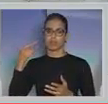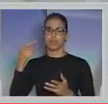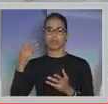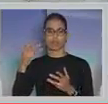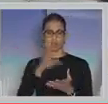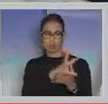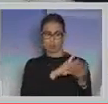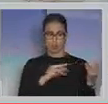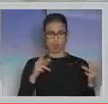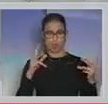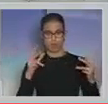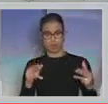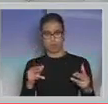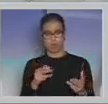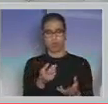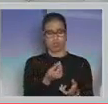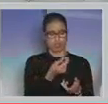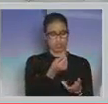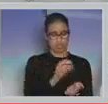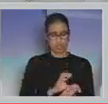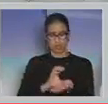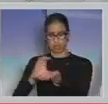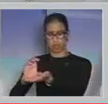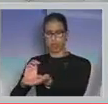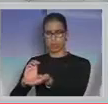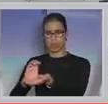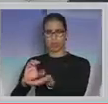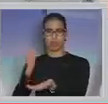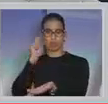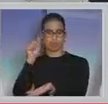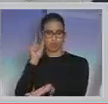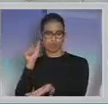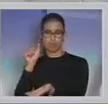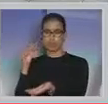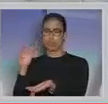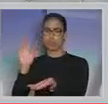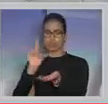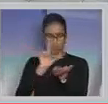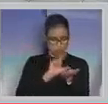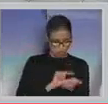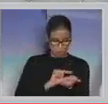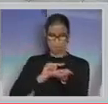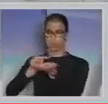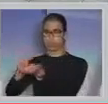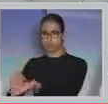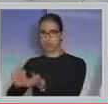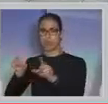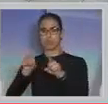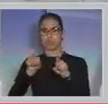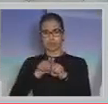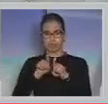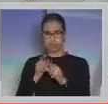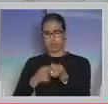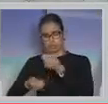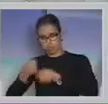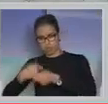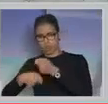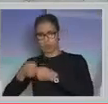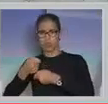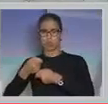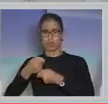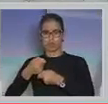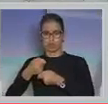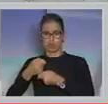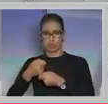reduzir quase pela metade o orçamento da Cultura né acabou com várias oficinas culturais com financiamento de Cultura